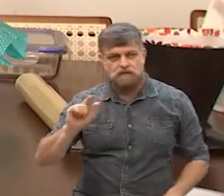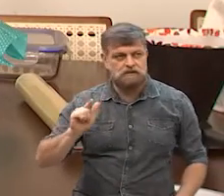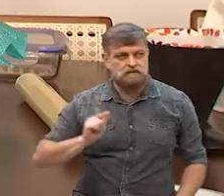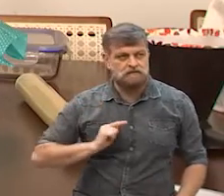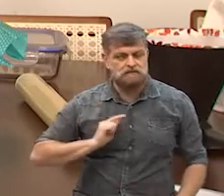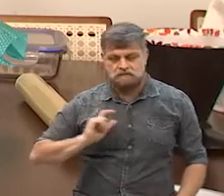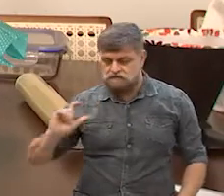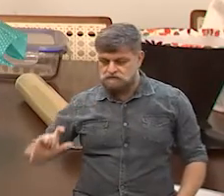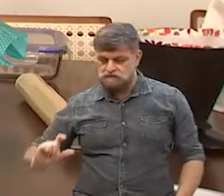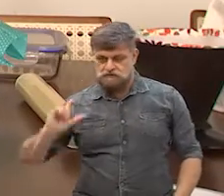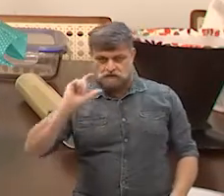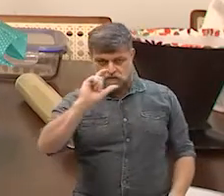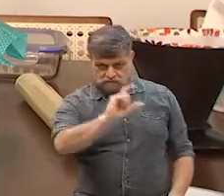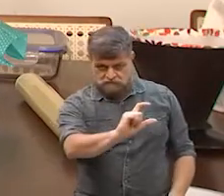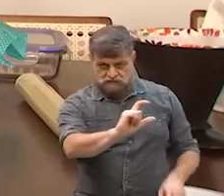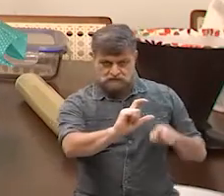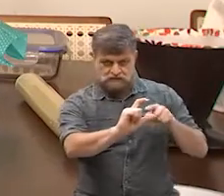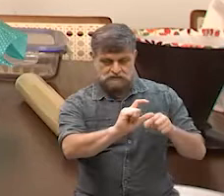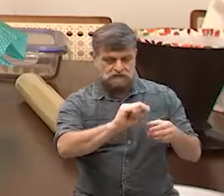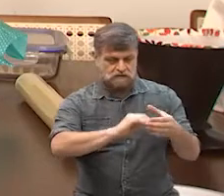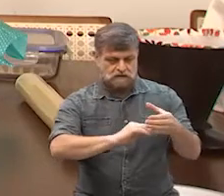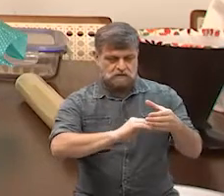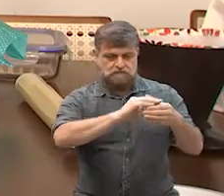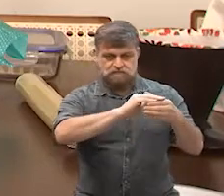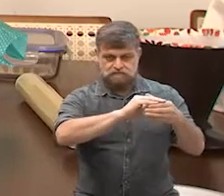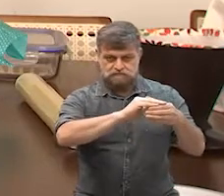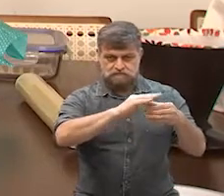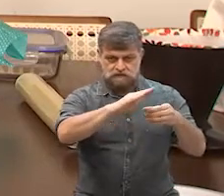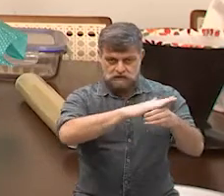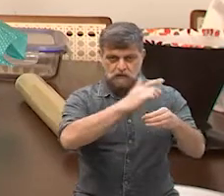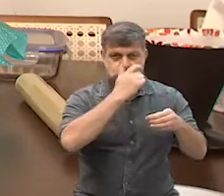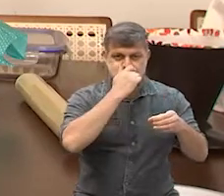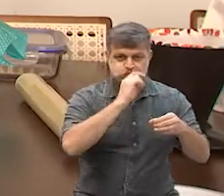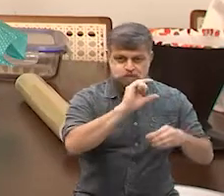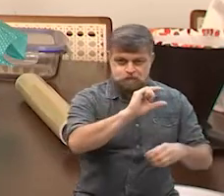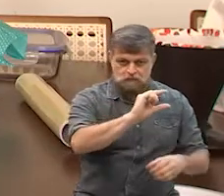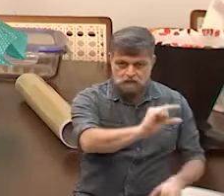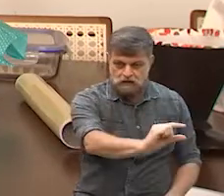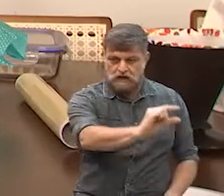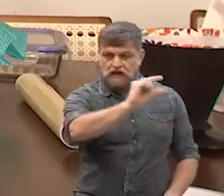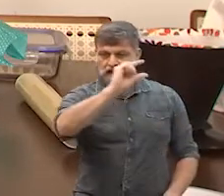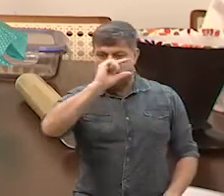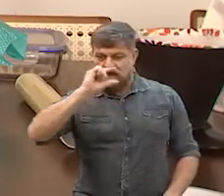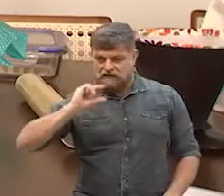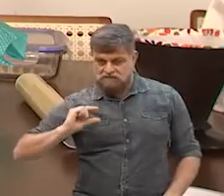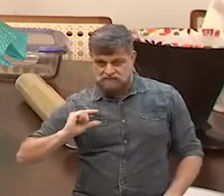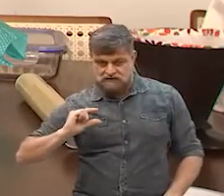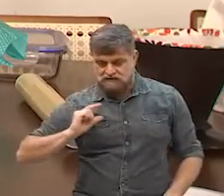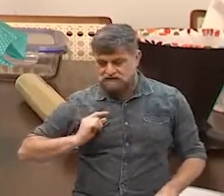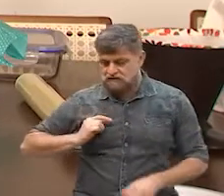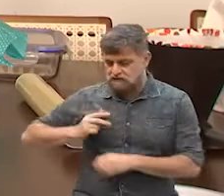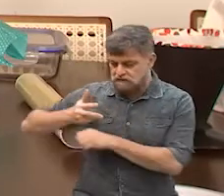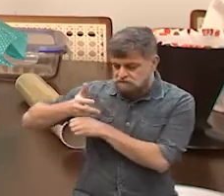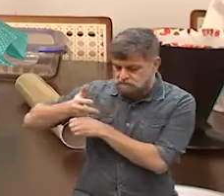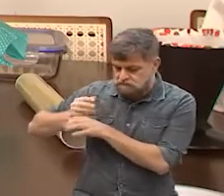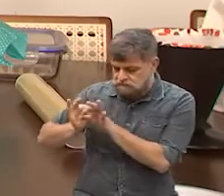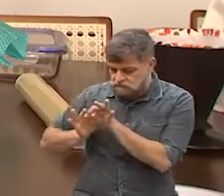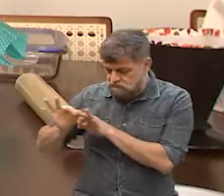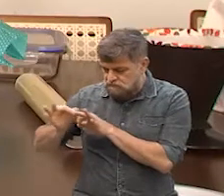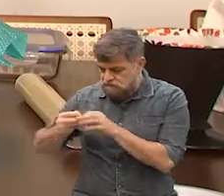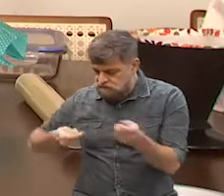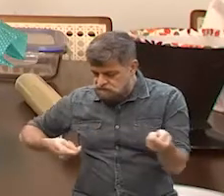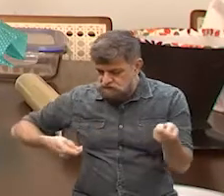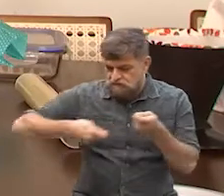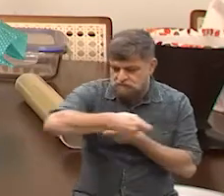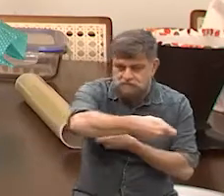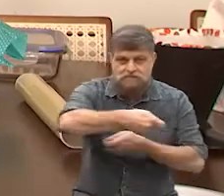embalagem, no caso, né? a gente manda de volta para a empresa essa capsulinha numa caixa de papelão que vem, você devolve e